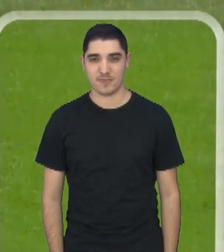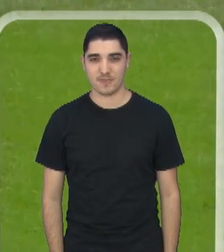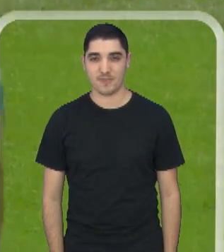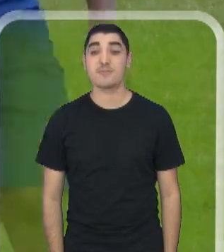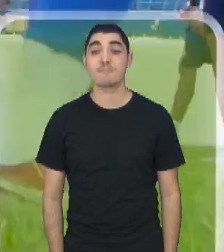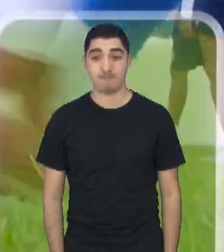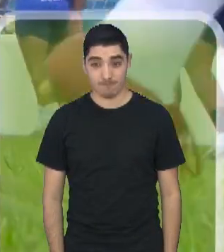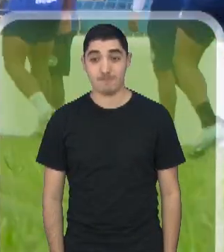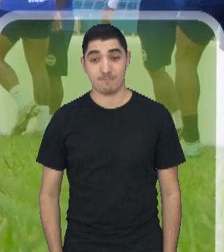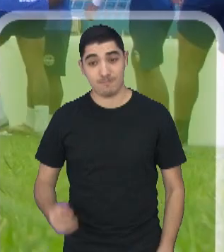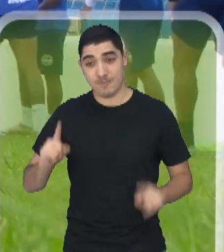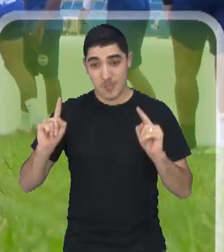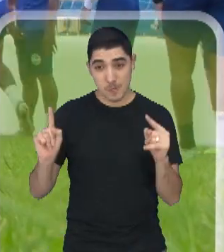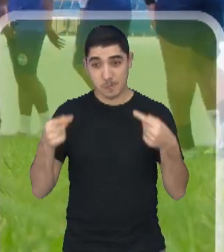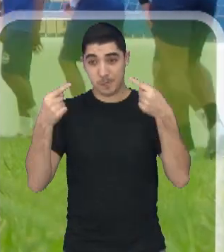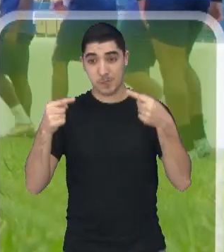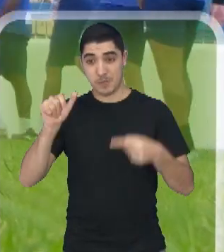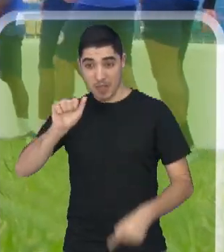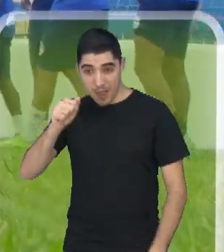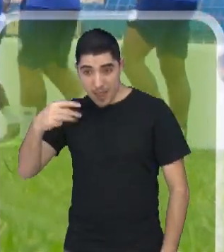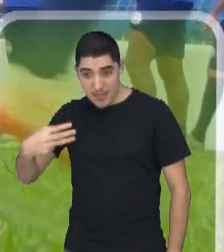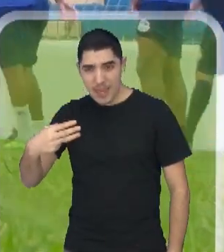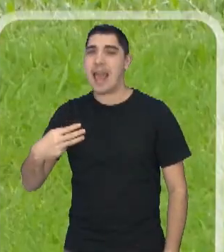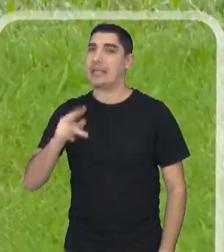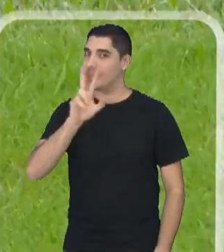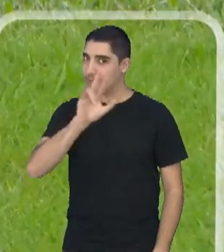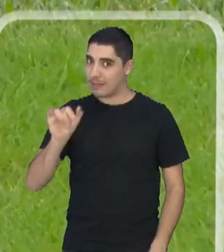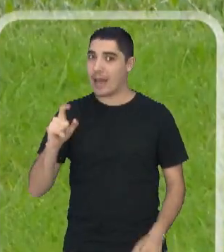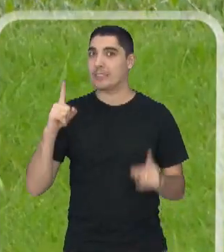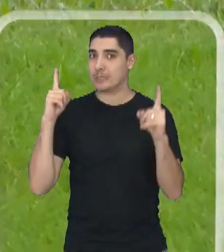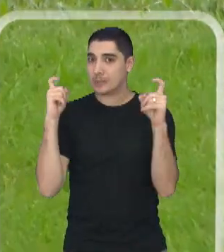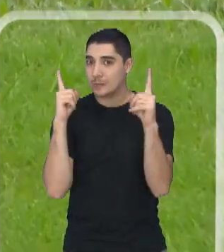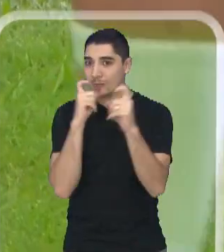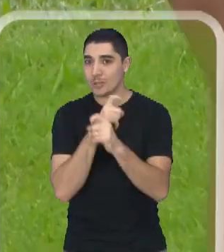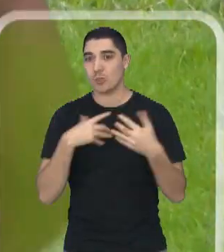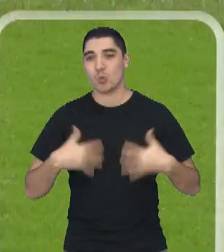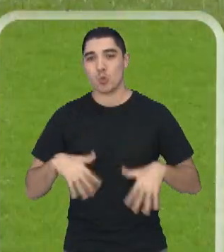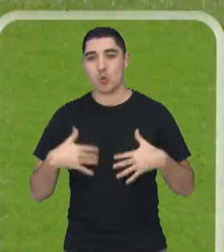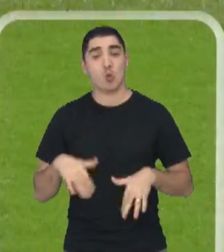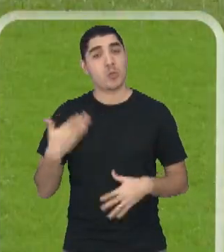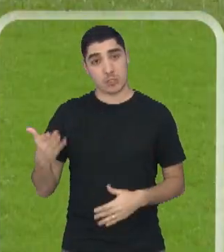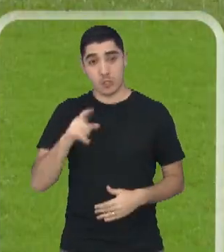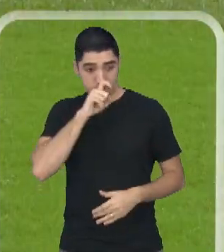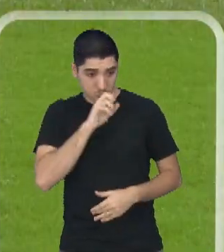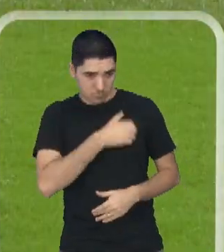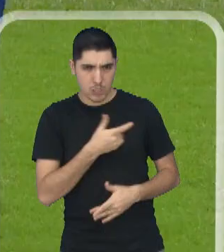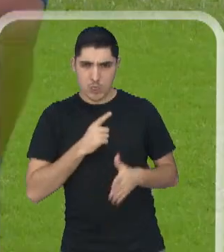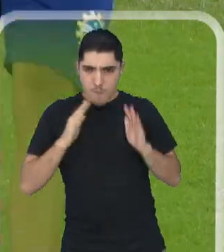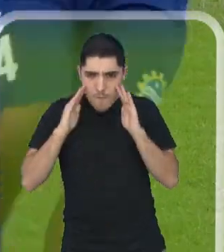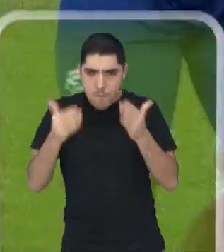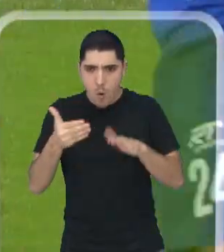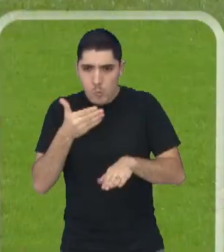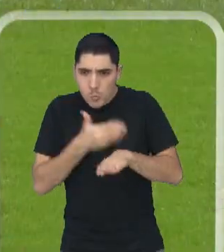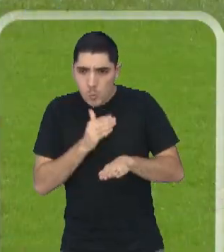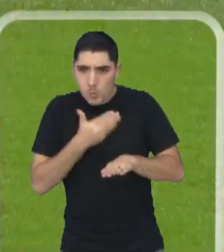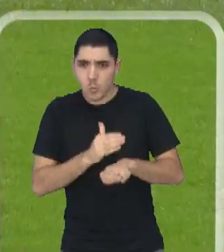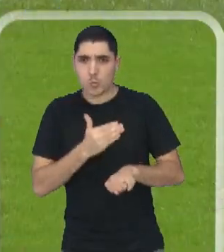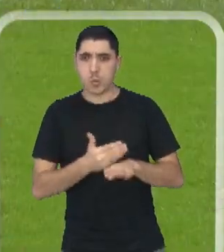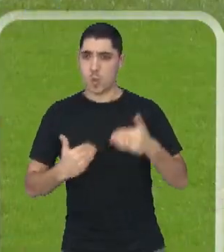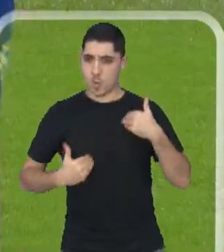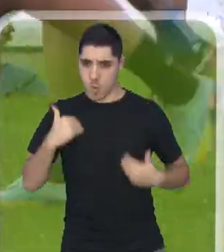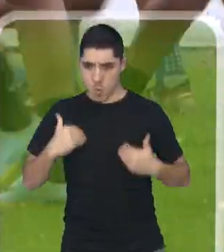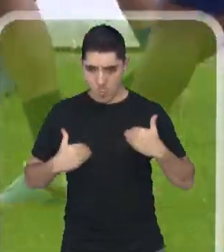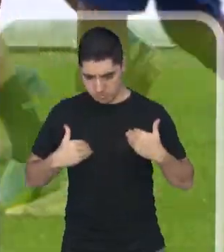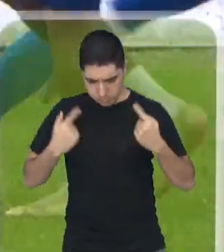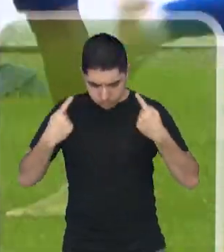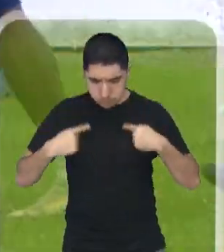A decisão da Série A3 promete ser intensa. Por isso, o São José foca na preparação física para suportar os